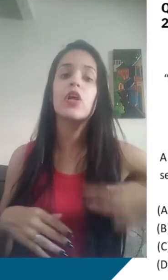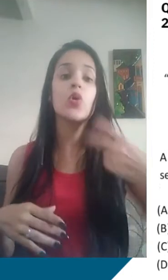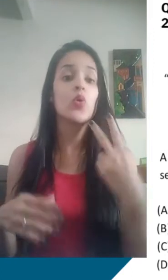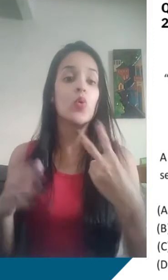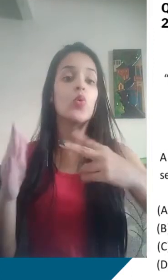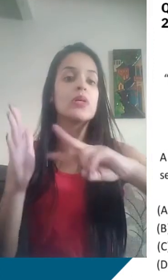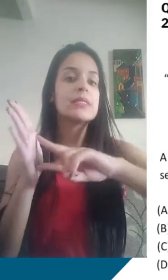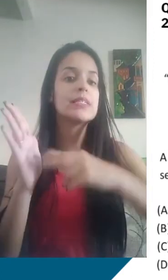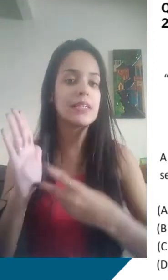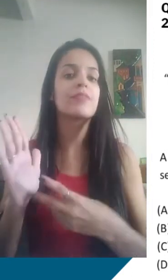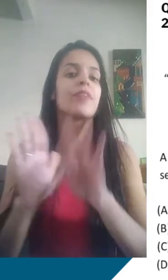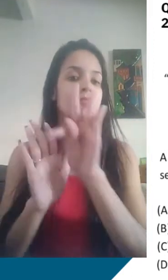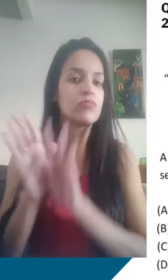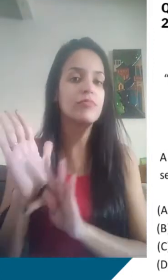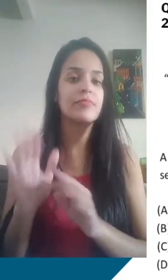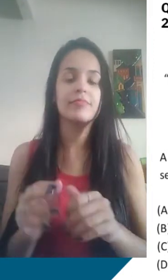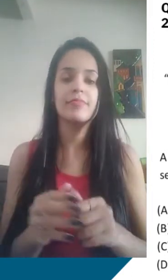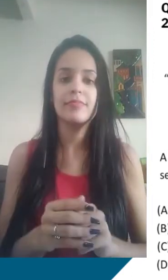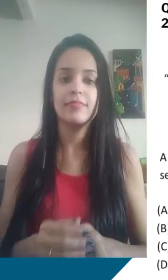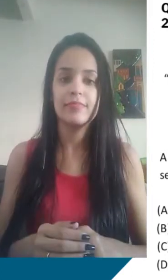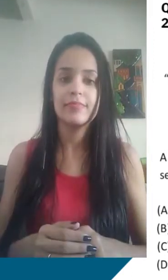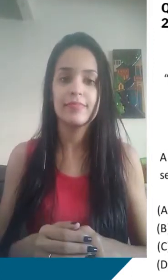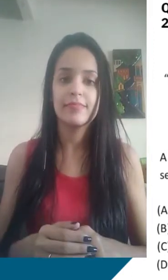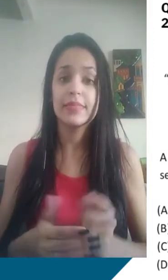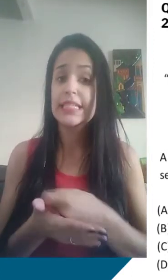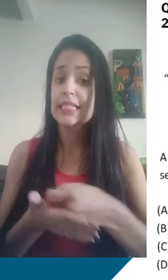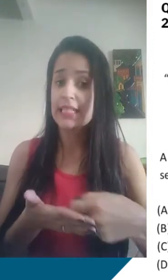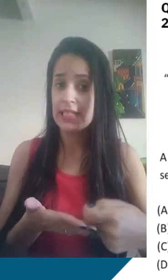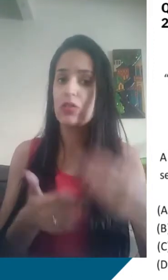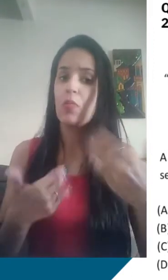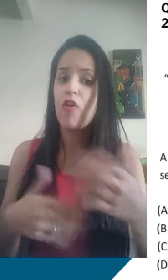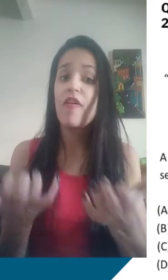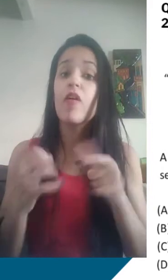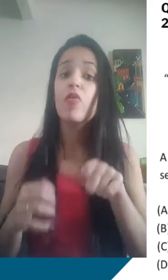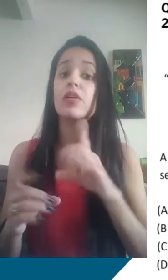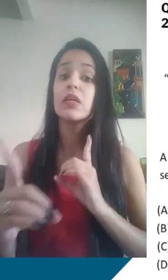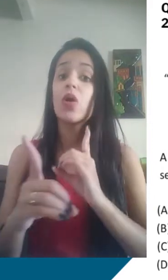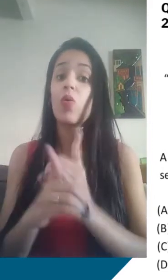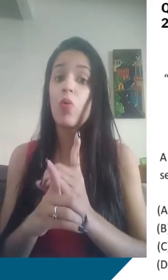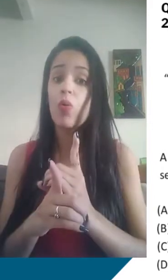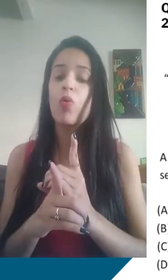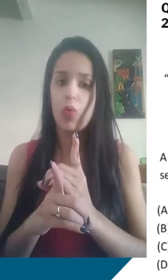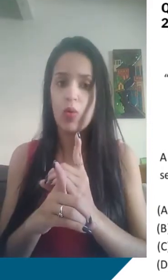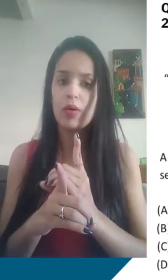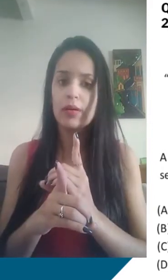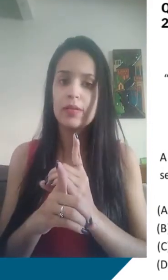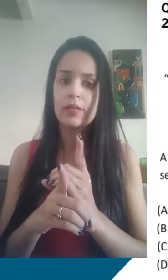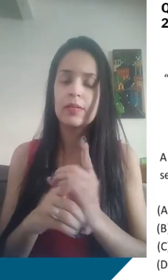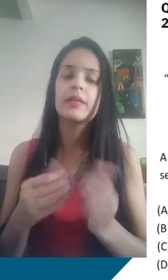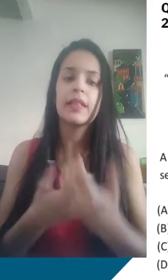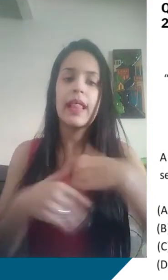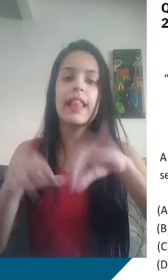uma ambiguidade cômica. O enunciado da questão solicita que você identifique, a partir do